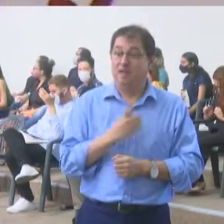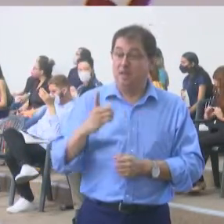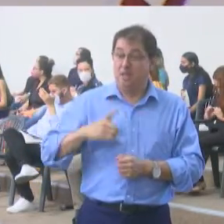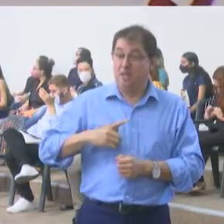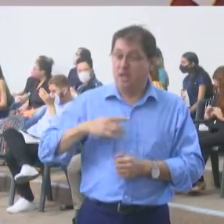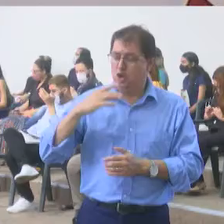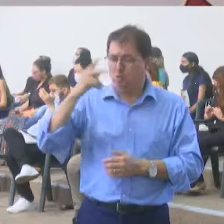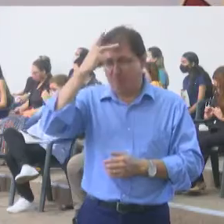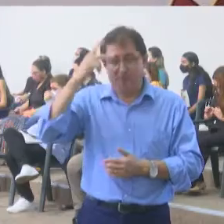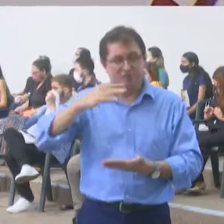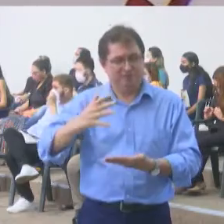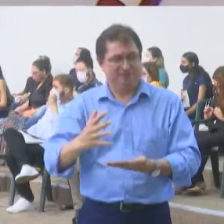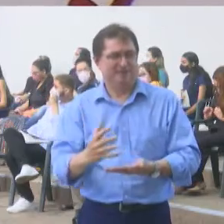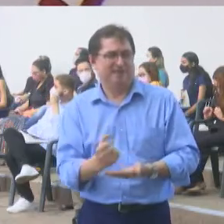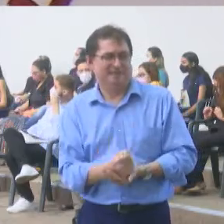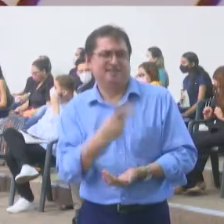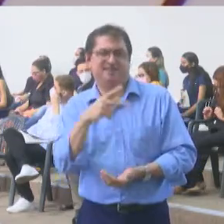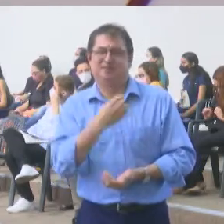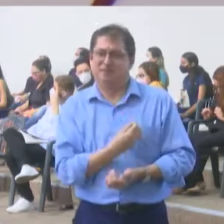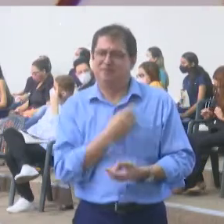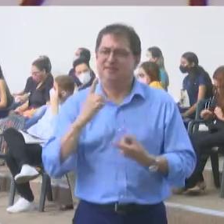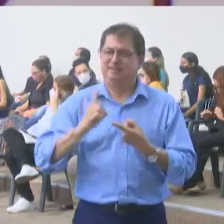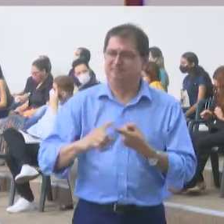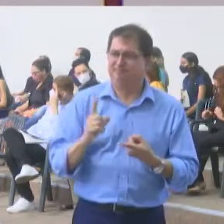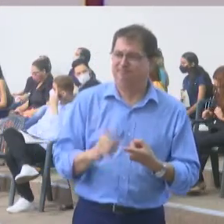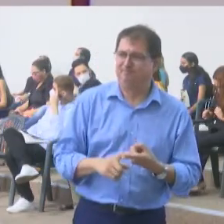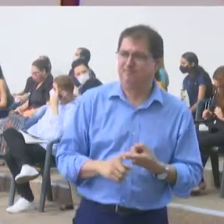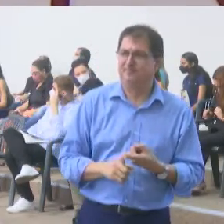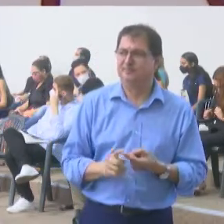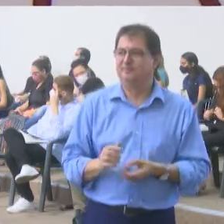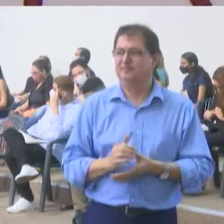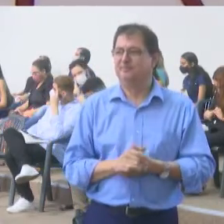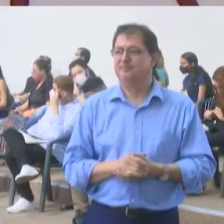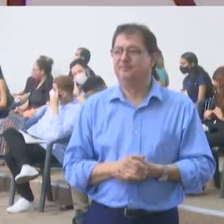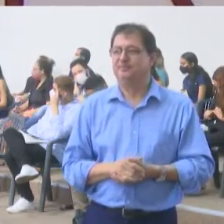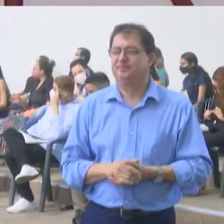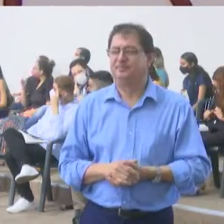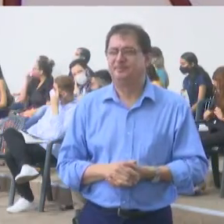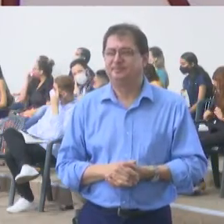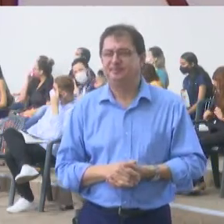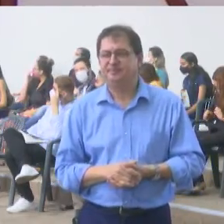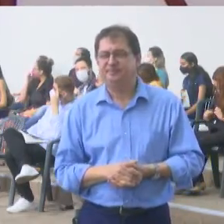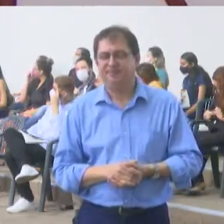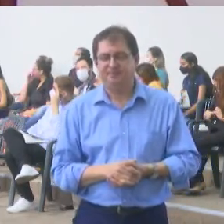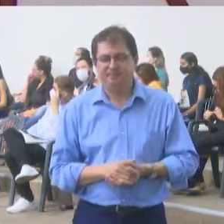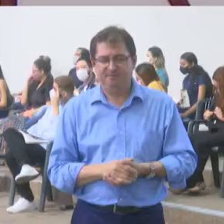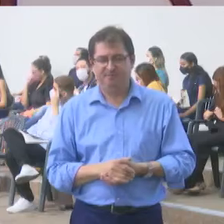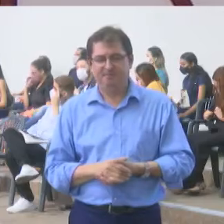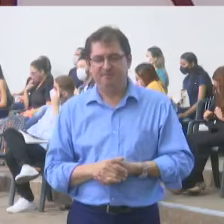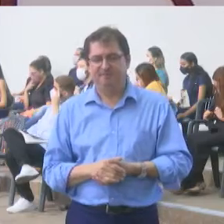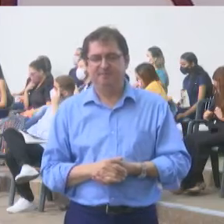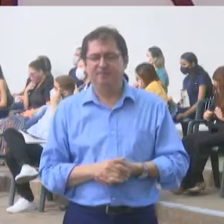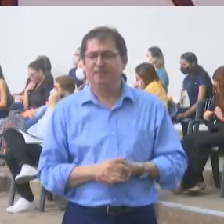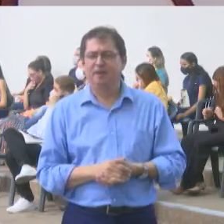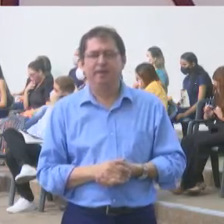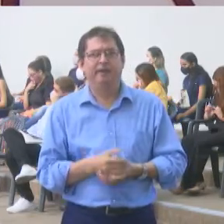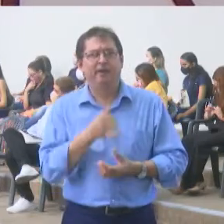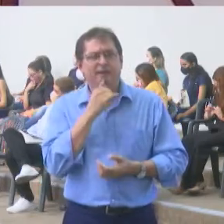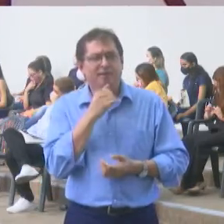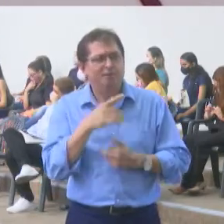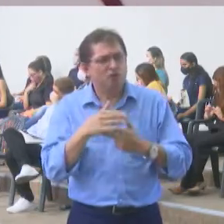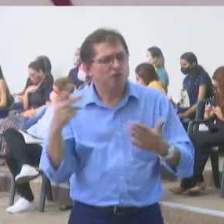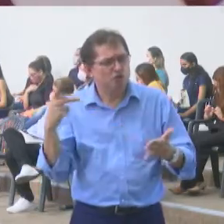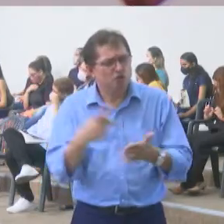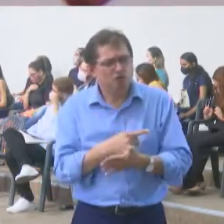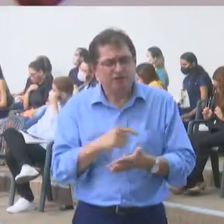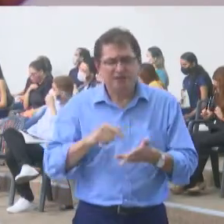texto. Que coisa linda, os exemplos e os tipos que estão escondidos aqui nessa história. Acontece o casamento, e aí nós temos